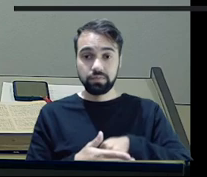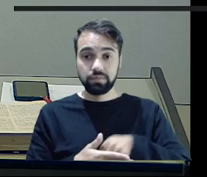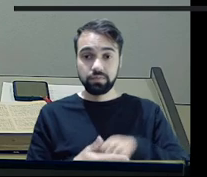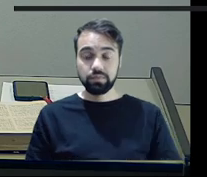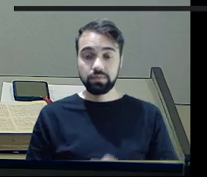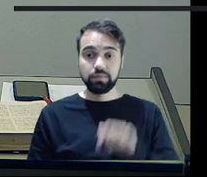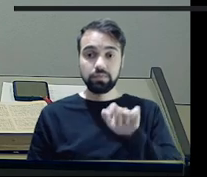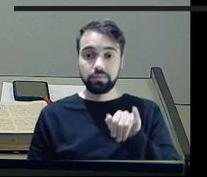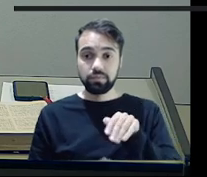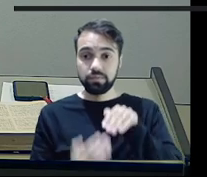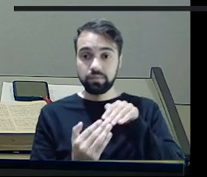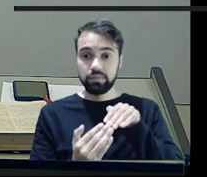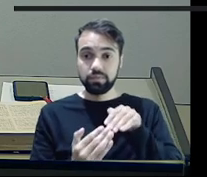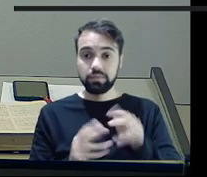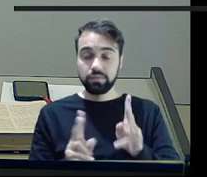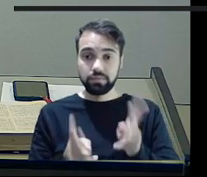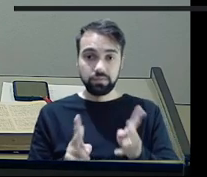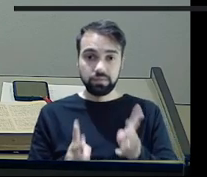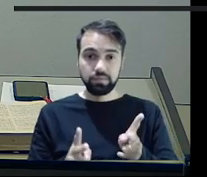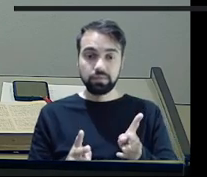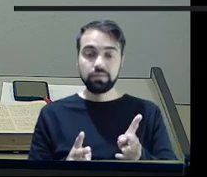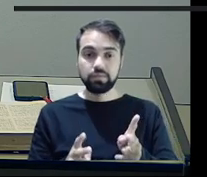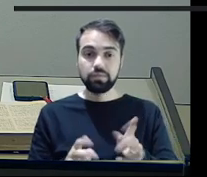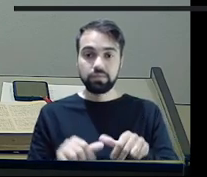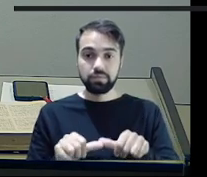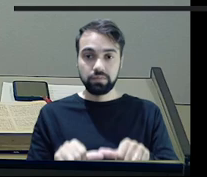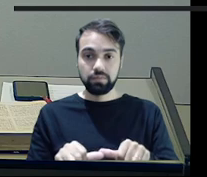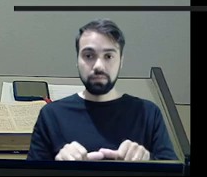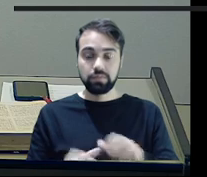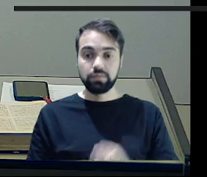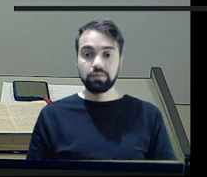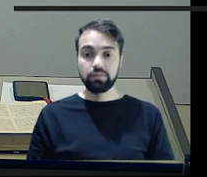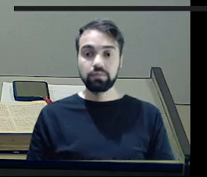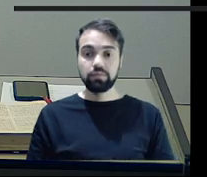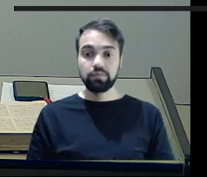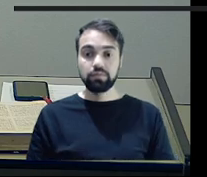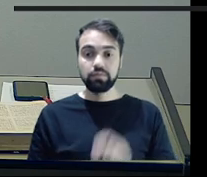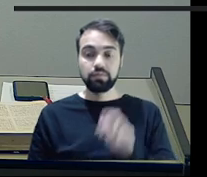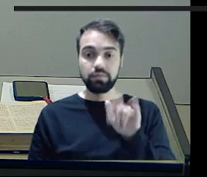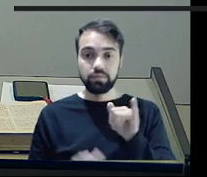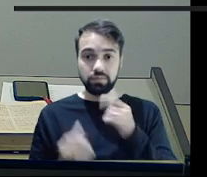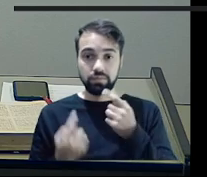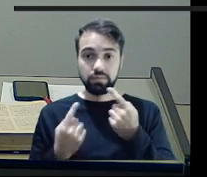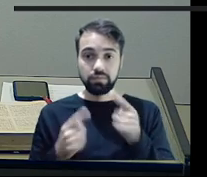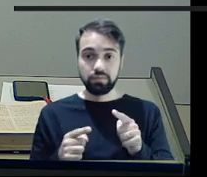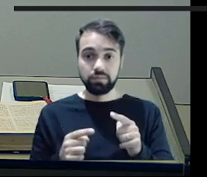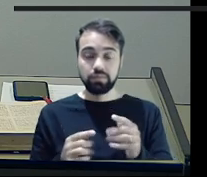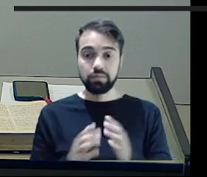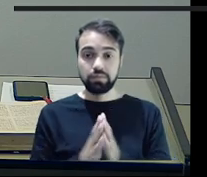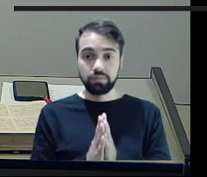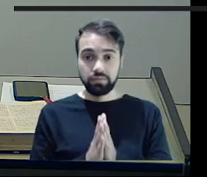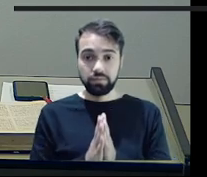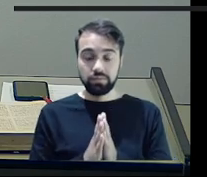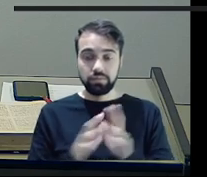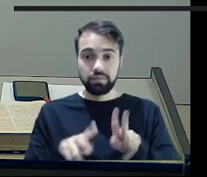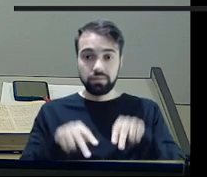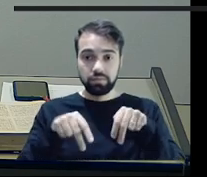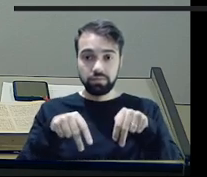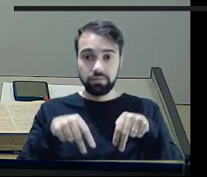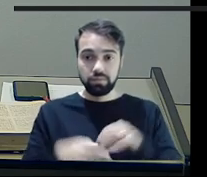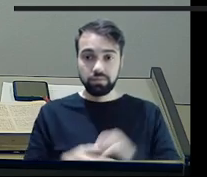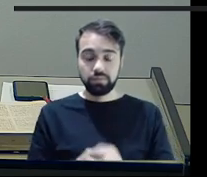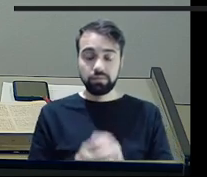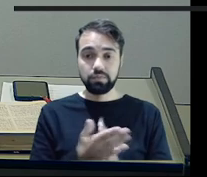favor, permaneçam como se encontram. Os que forem contra, queiram se levantar. Aprovado